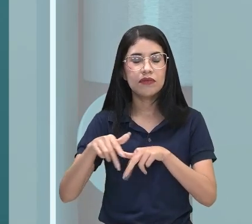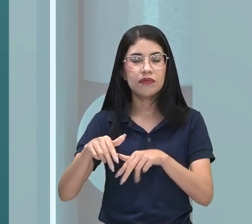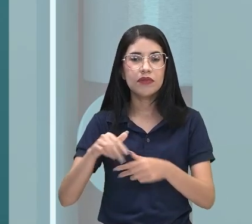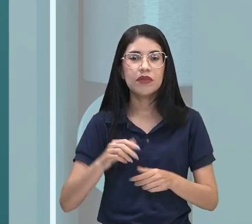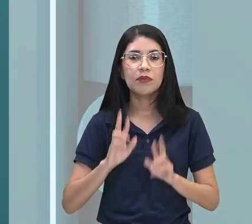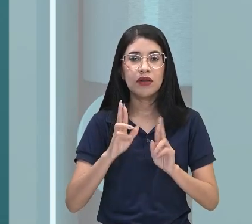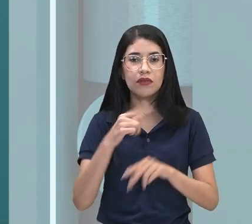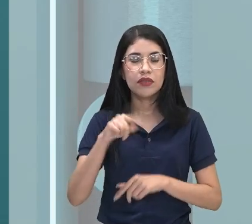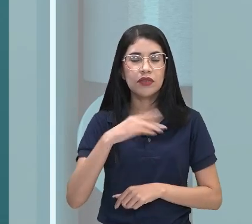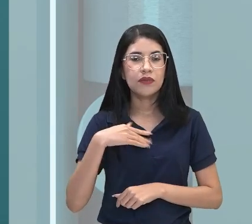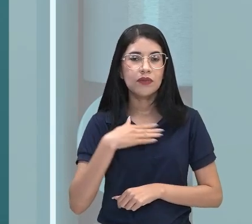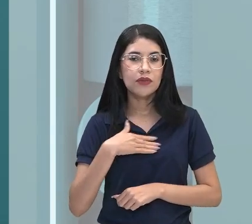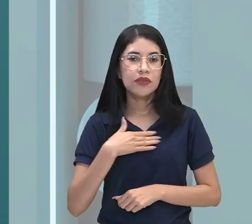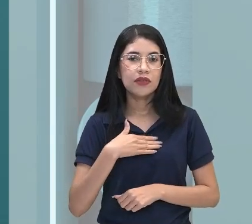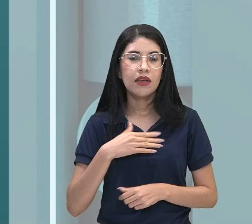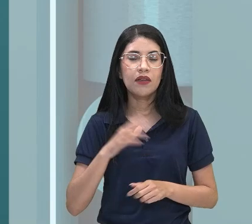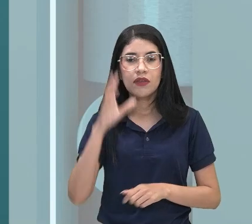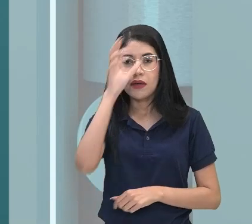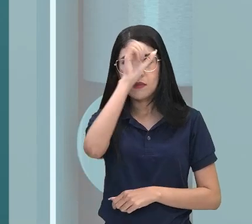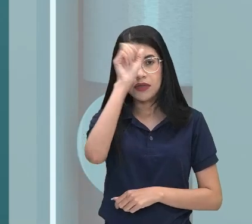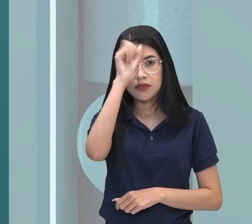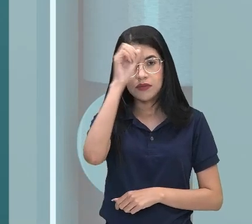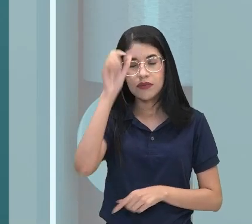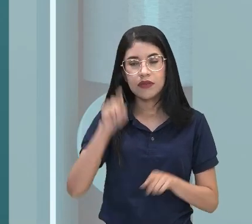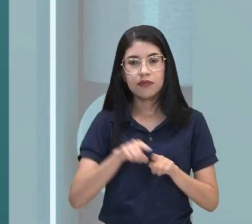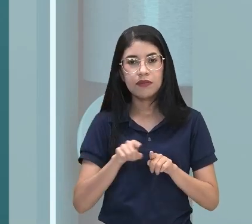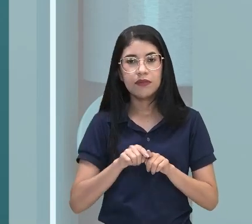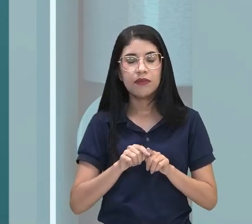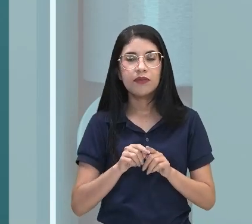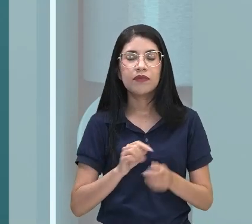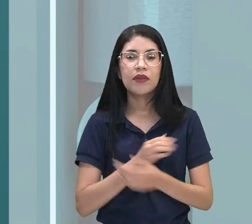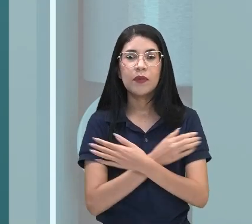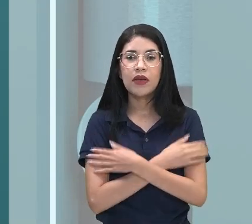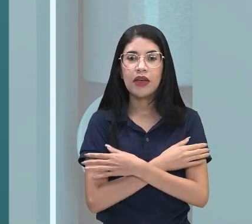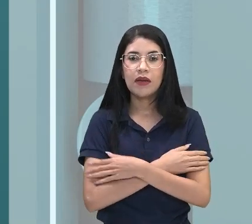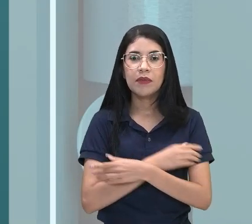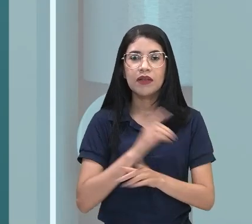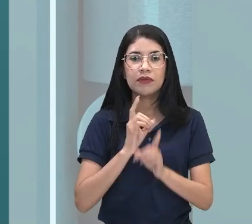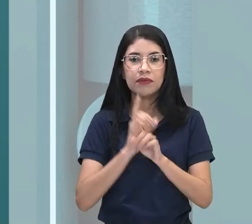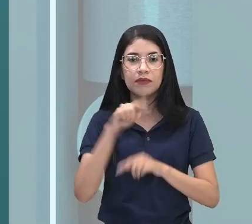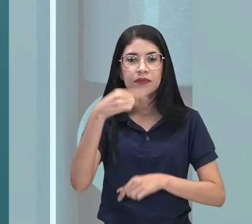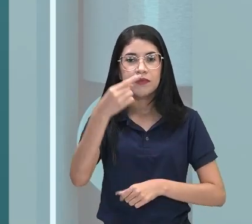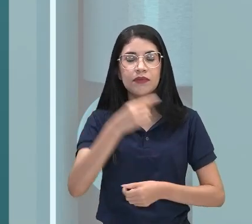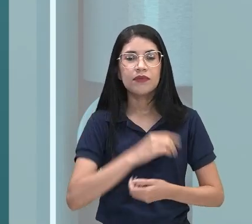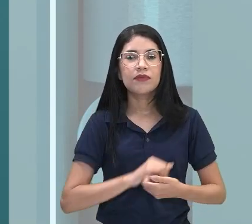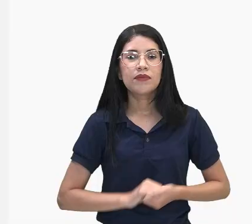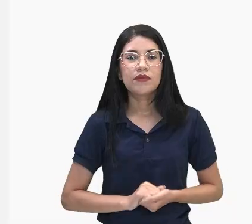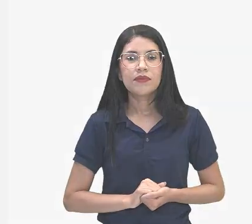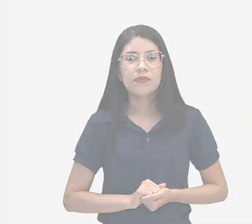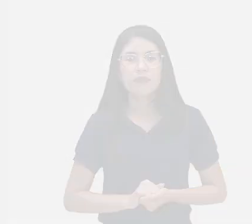vocês tenham gostado, tenham aprendido muito. Deixo a todos um forte abraço e até a próxima.